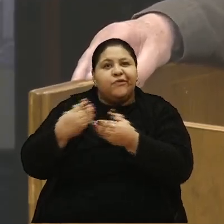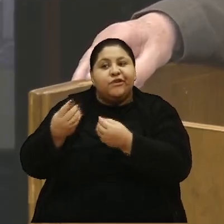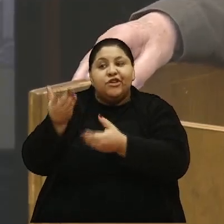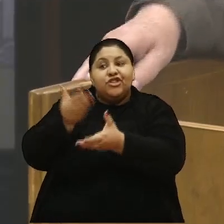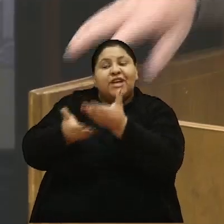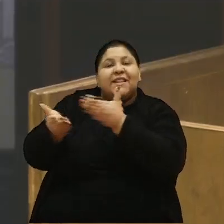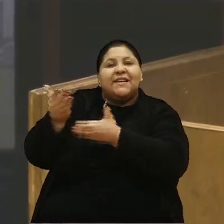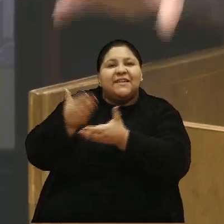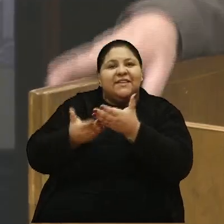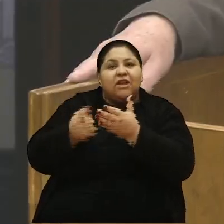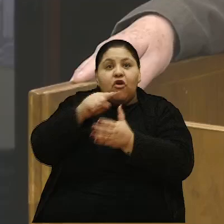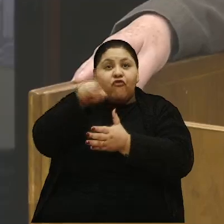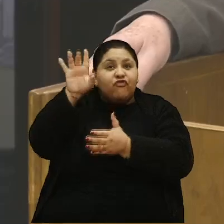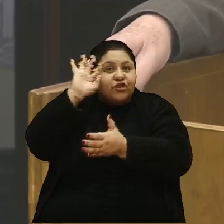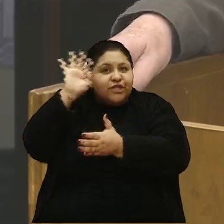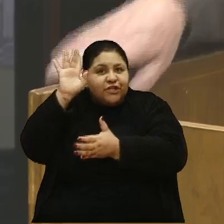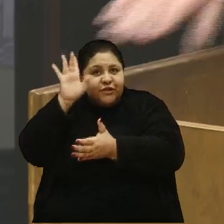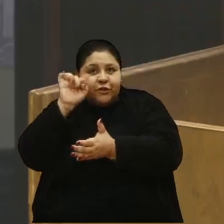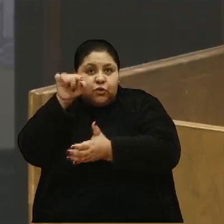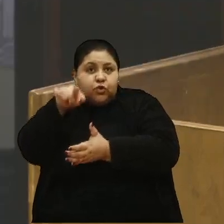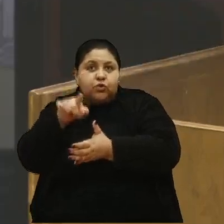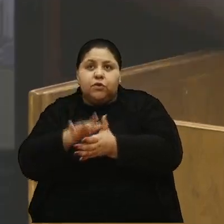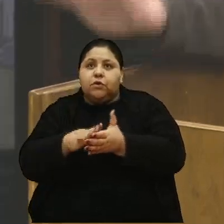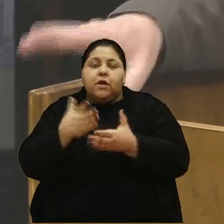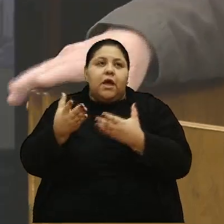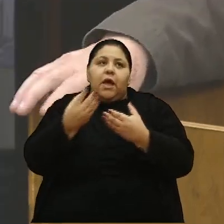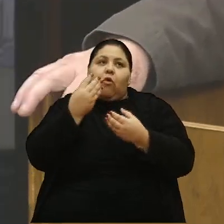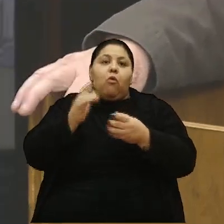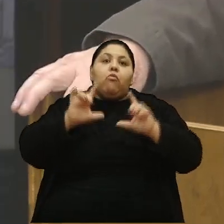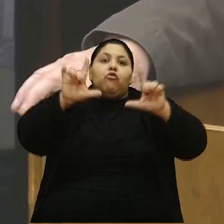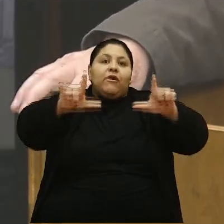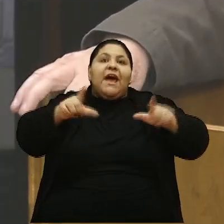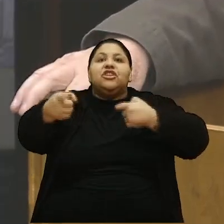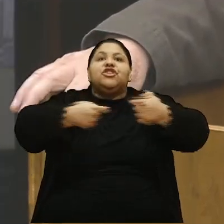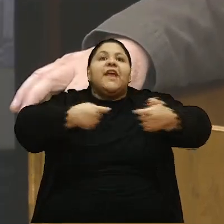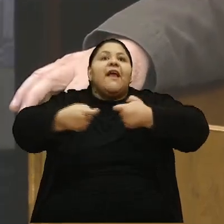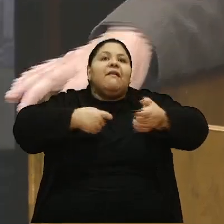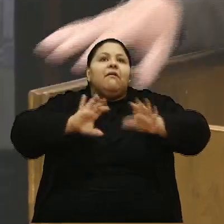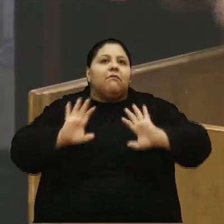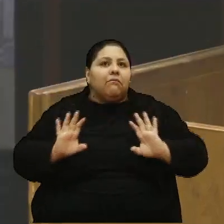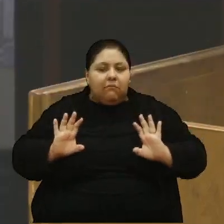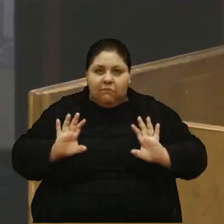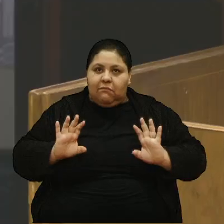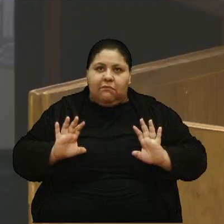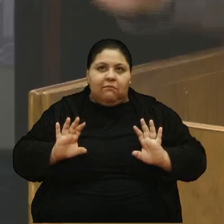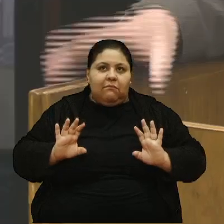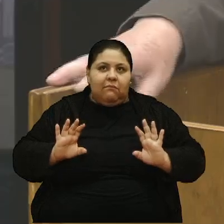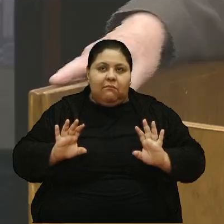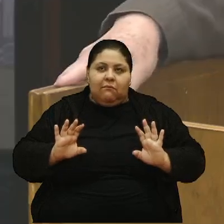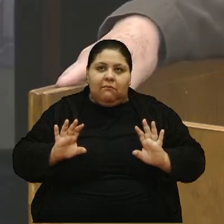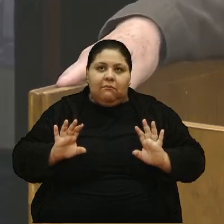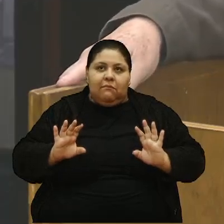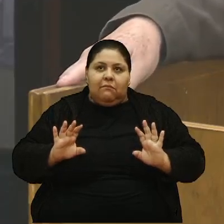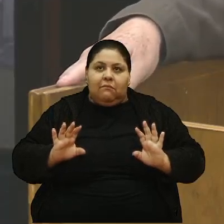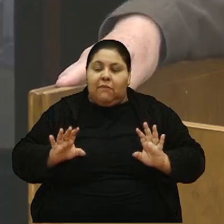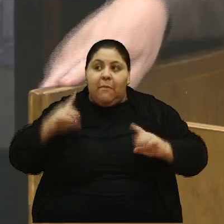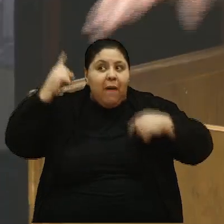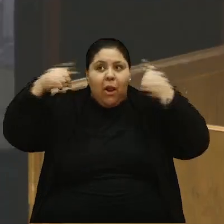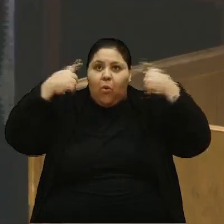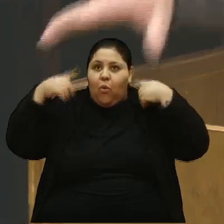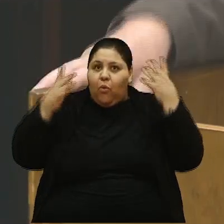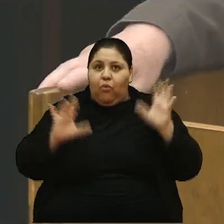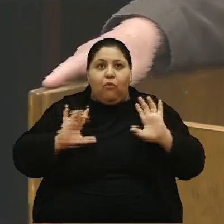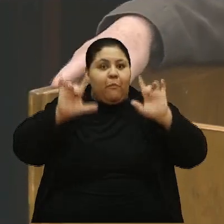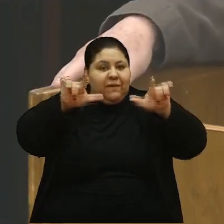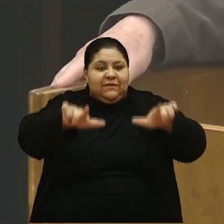atender. Você imagina, tu tá num acampamento de guerra, né? É uma coisa maluca, né? Uma